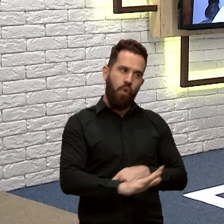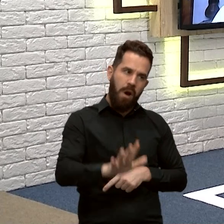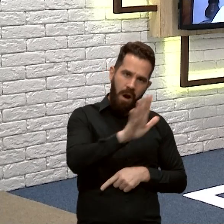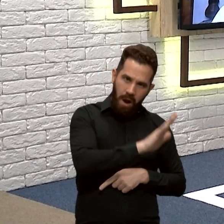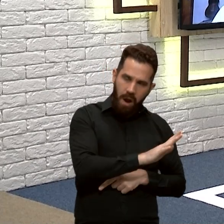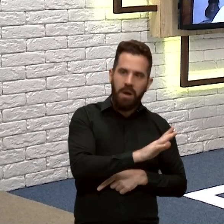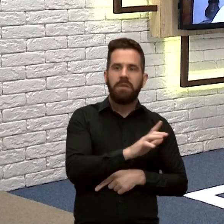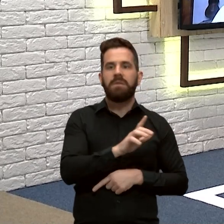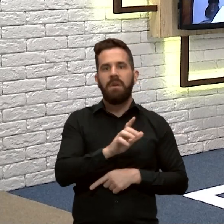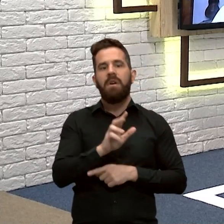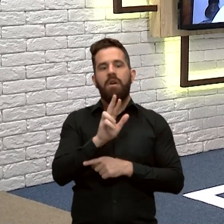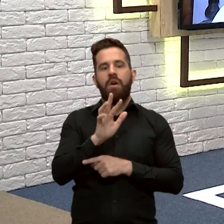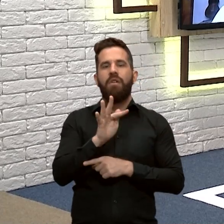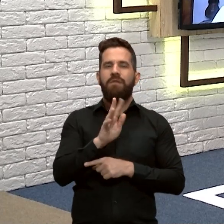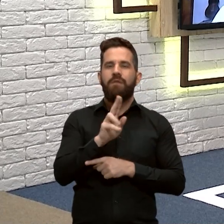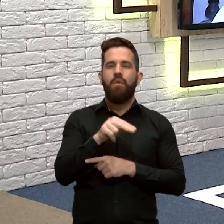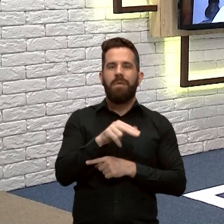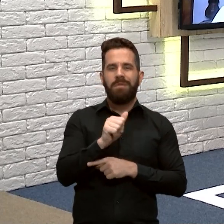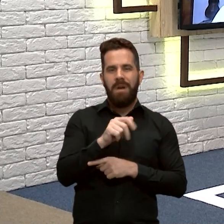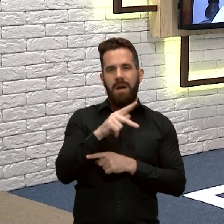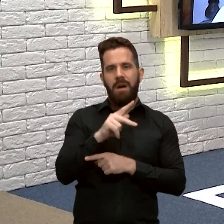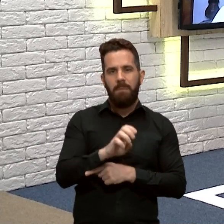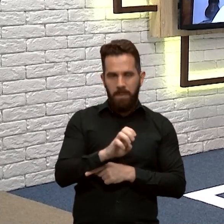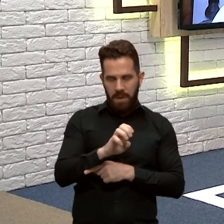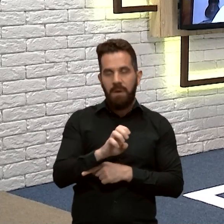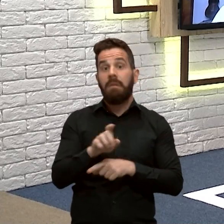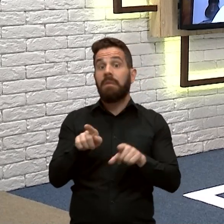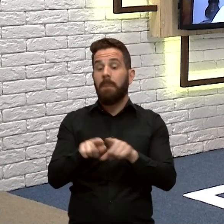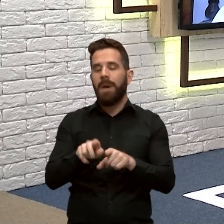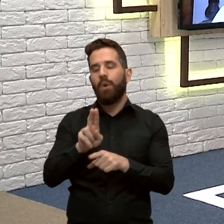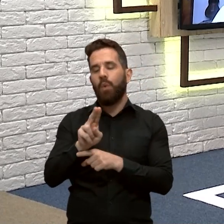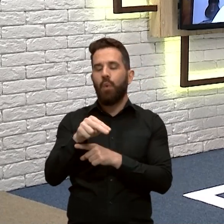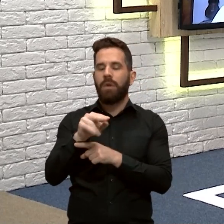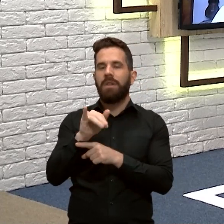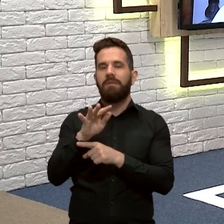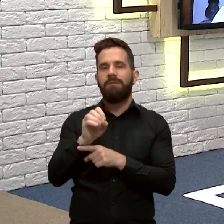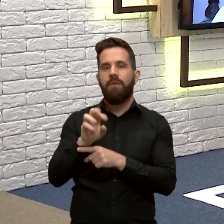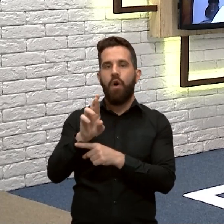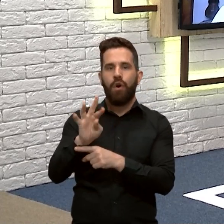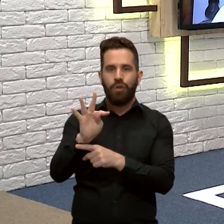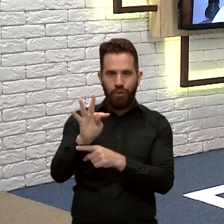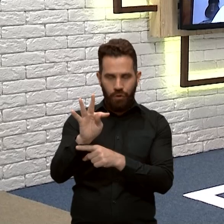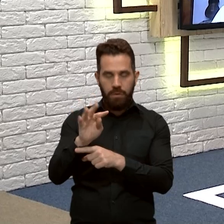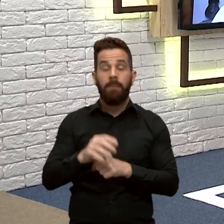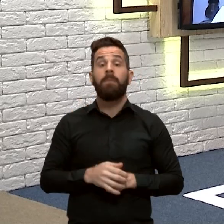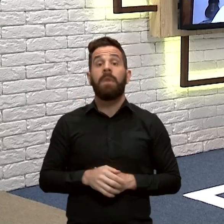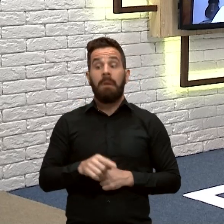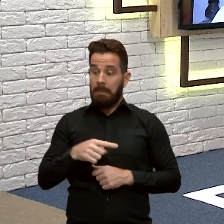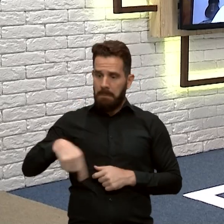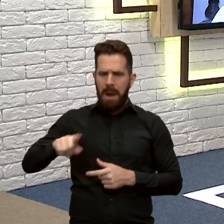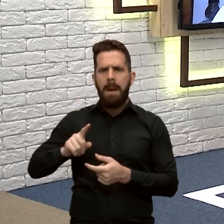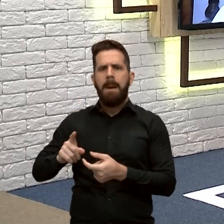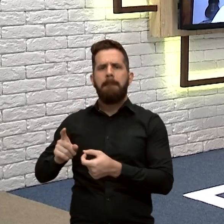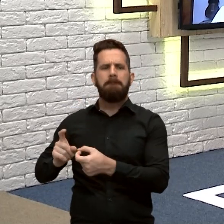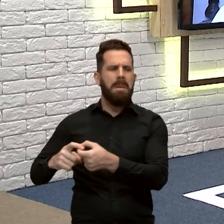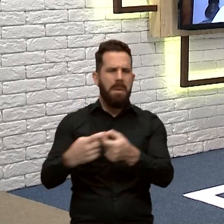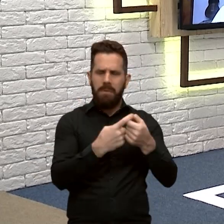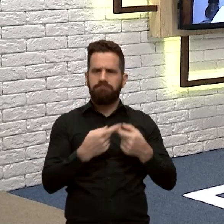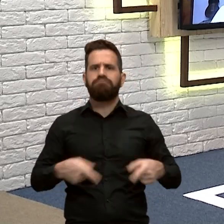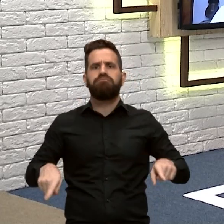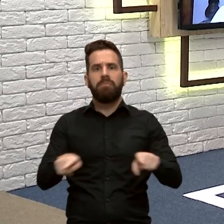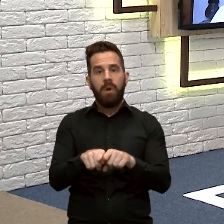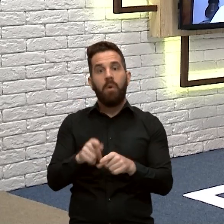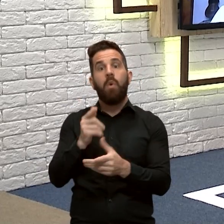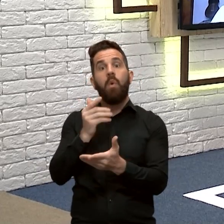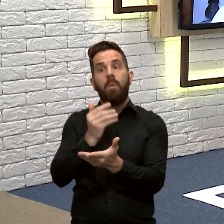uma informação mais atualizada, já começou então a construir o galpão definitivo, onde será abrigada a unidade de processamento